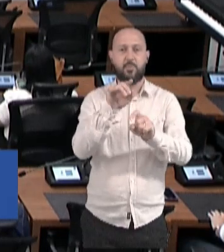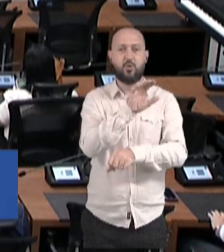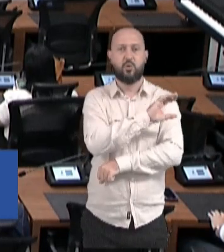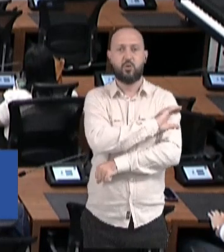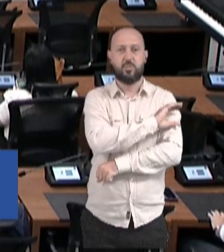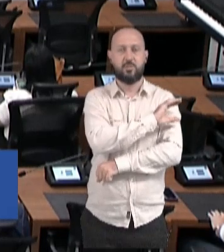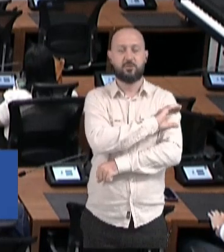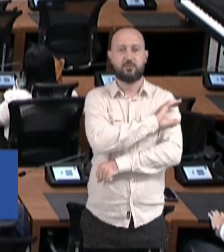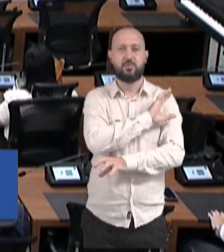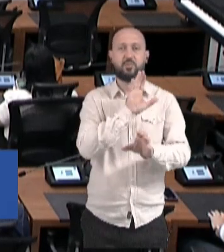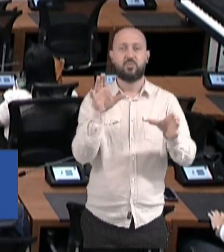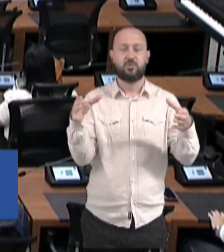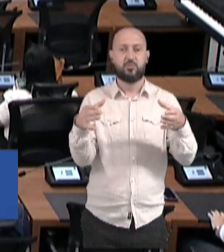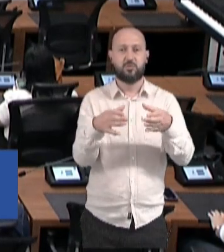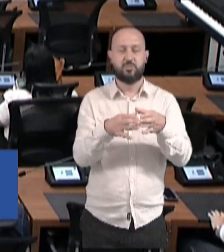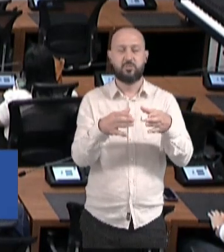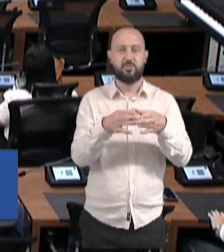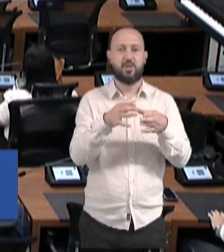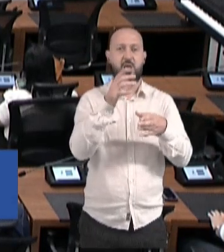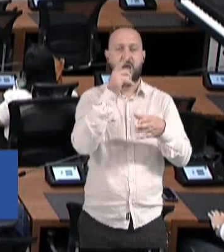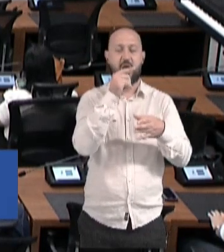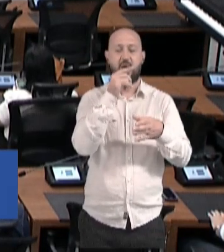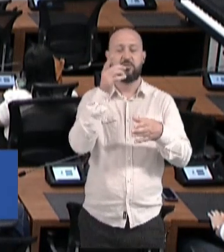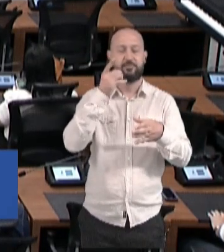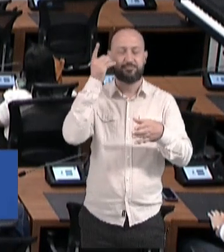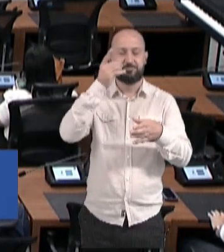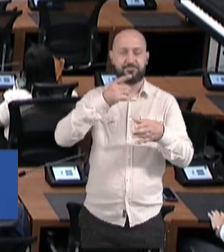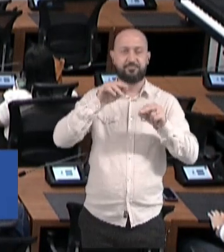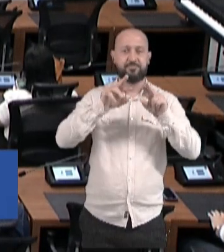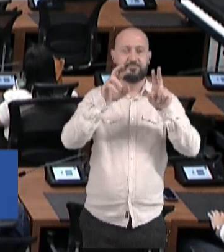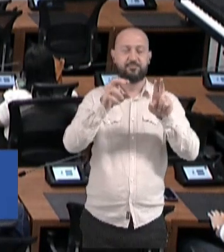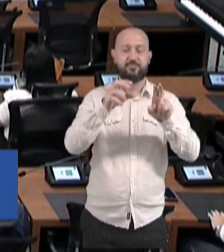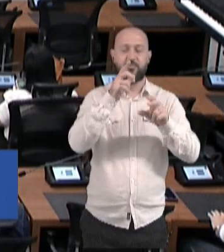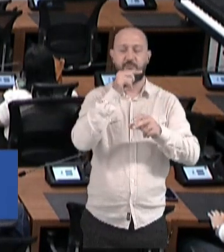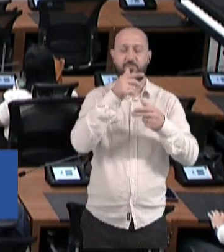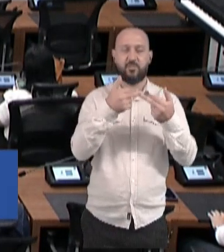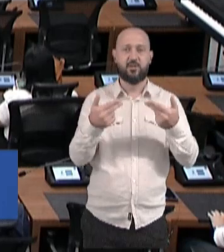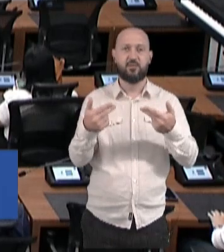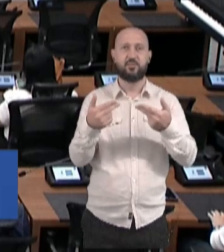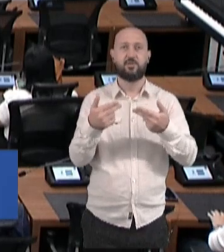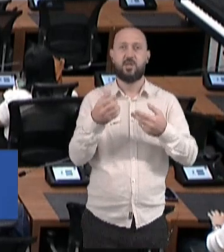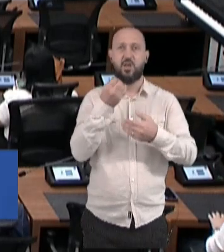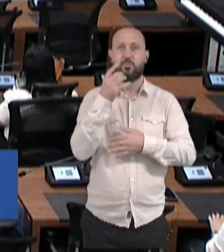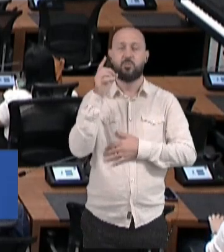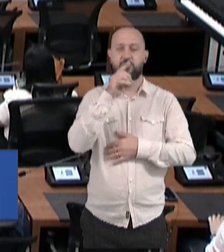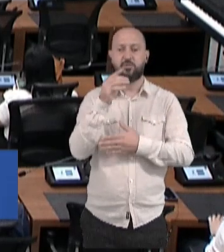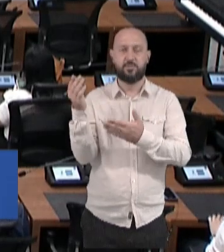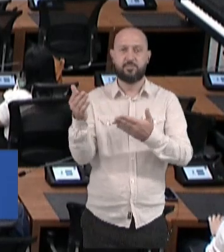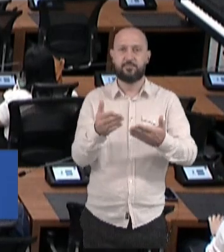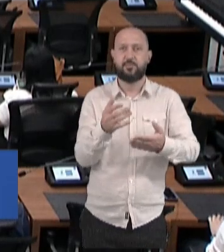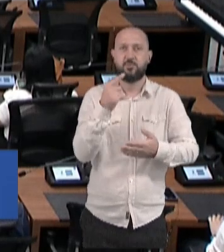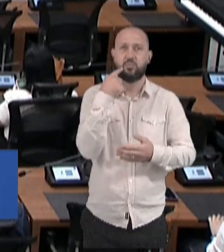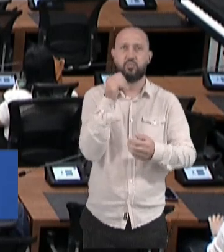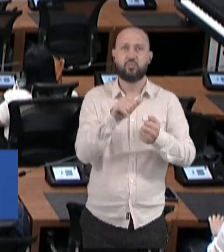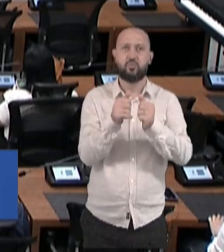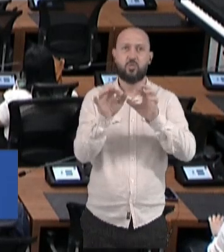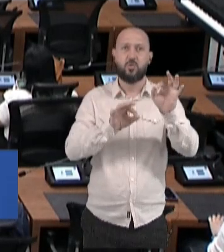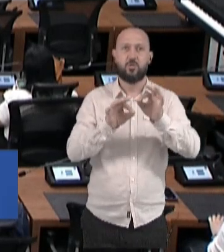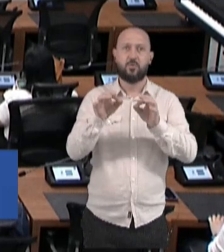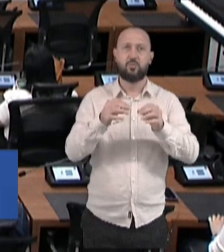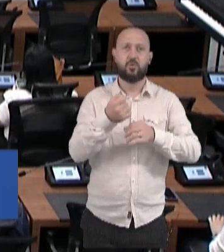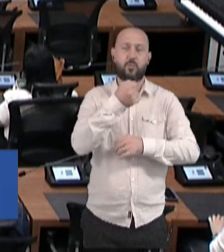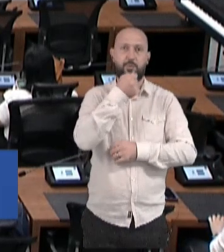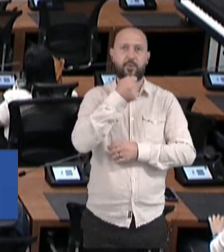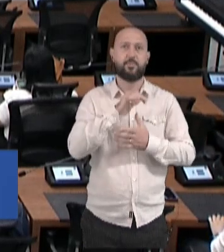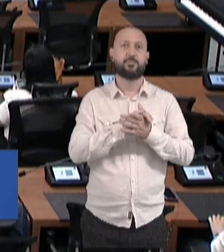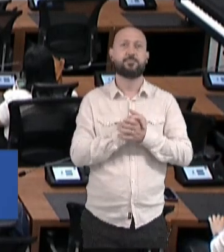coordenador da Frente Parlamentar. Da Frente Parlamentar de Recursos Hídricos. Deputado, Muito bom dia para o senhor. Deixa eu só dar uma ajustada no microfone do